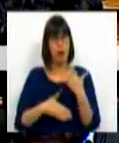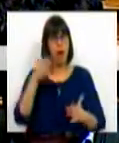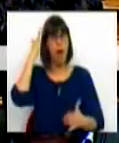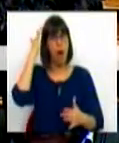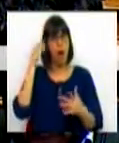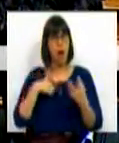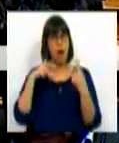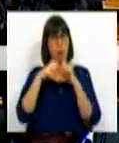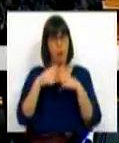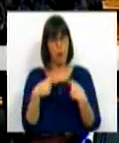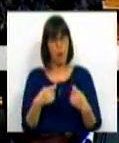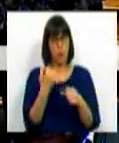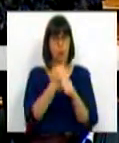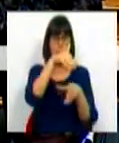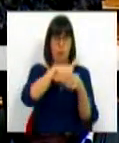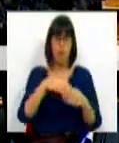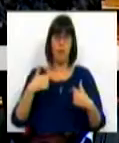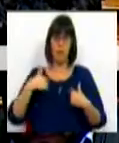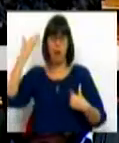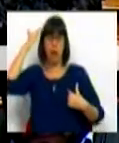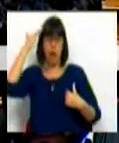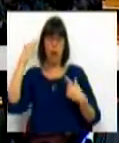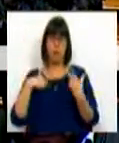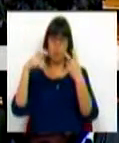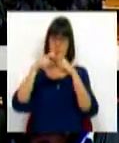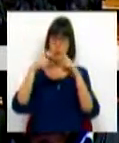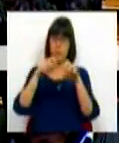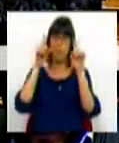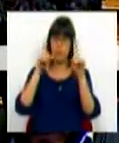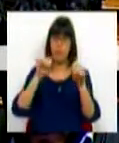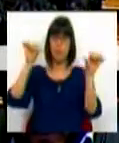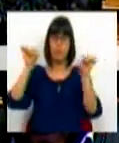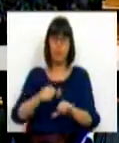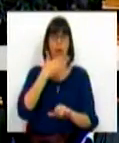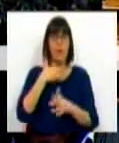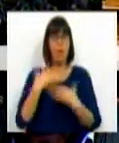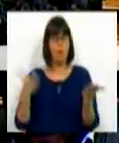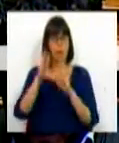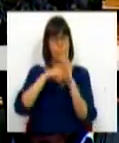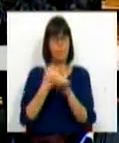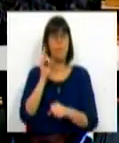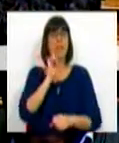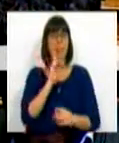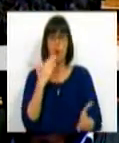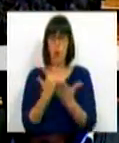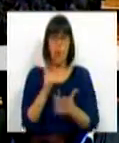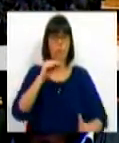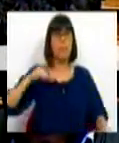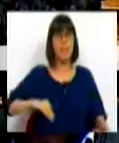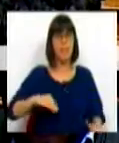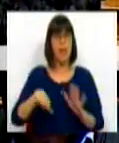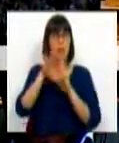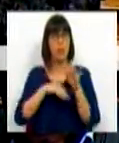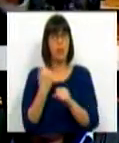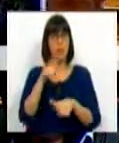achar que temos um problema de custos laborais. Nós achamos que nós temos um problema de degradação das condições de trabalho e desvalorização do salário e das